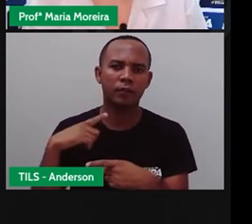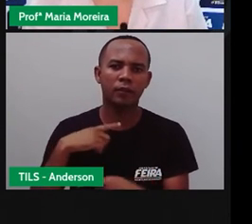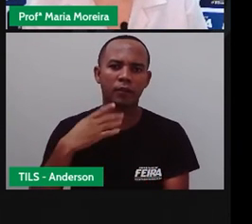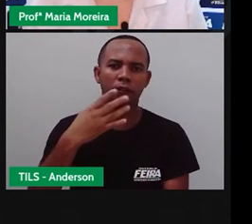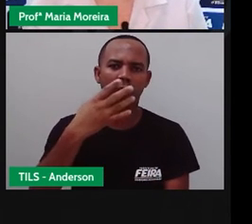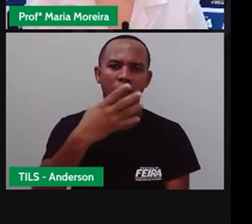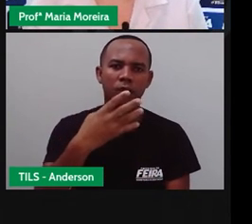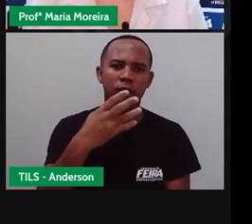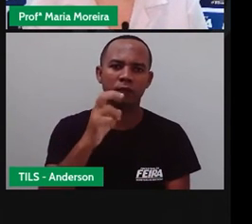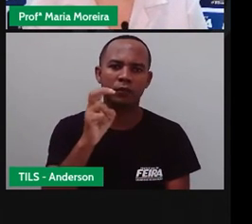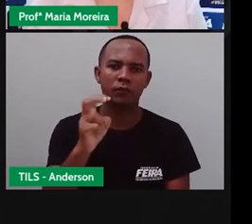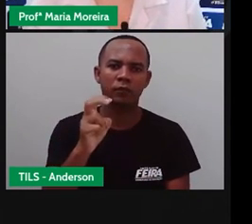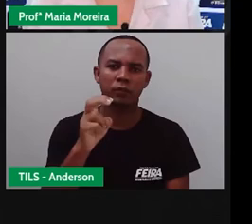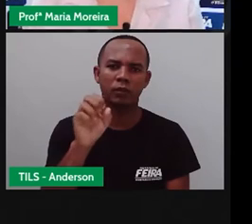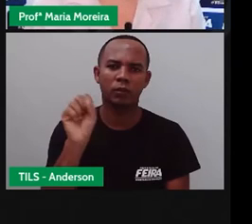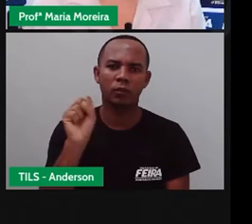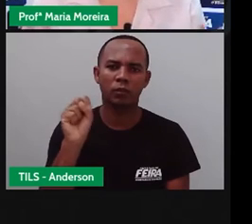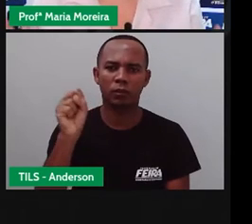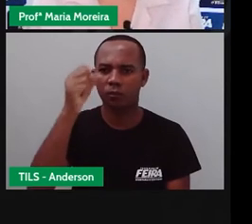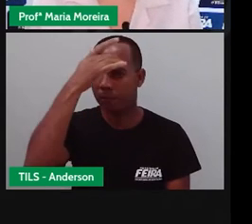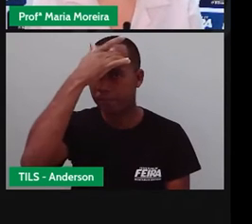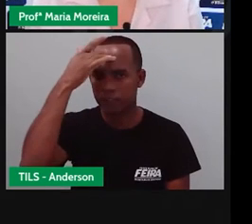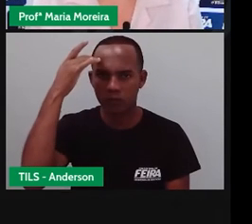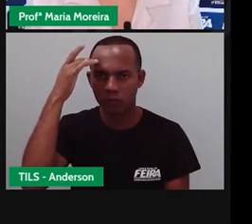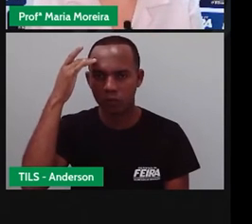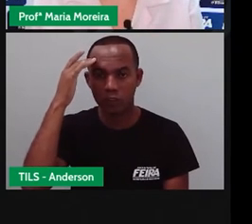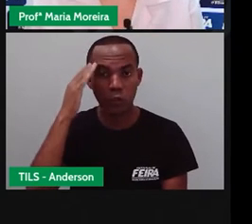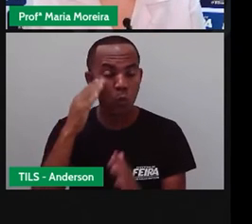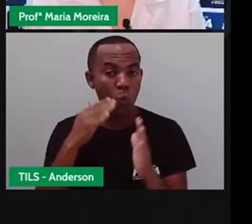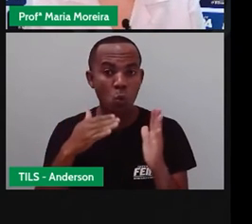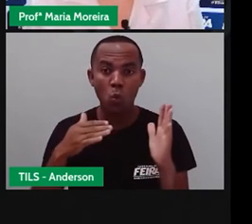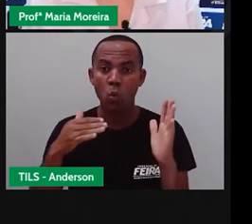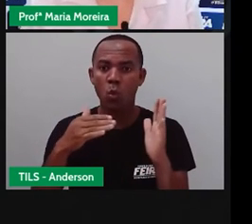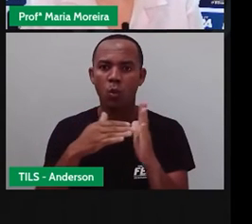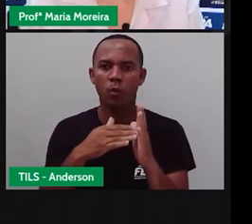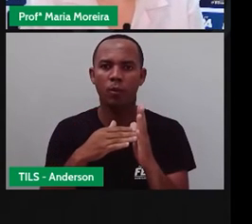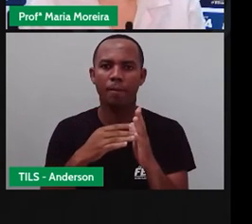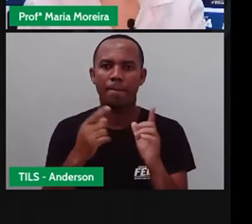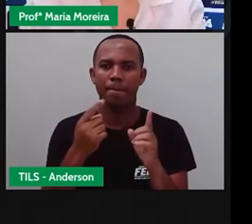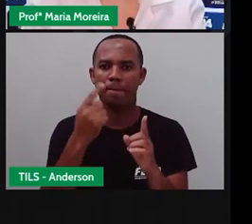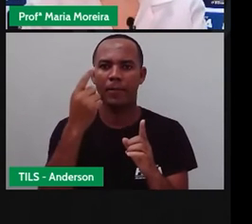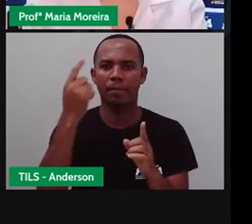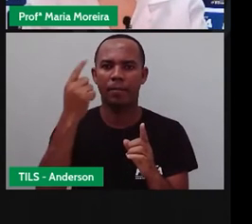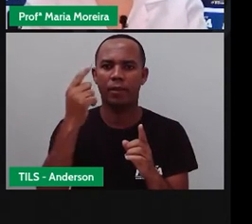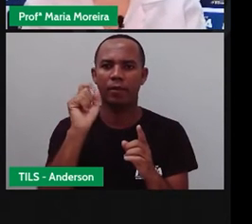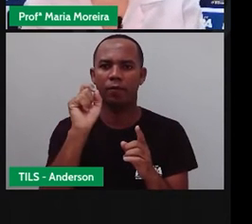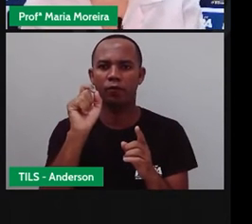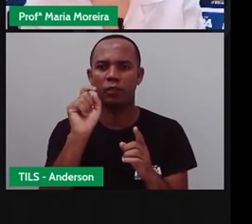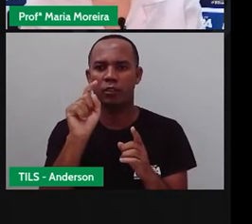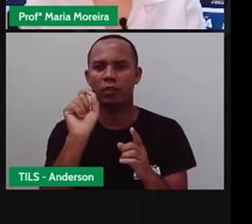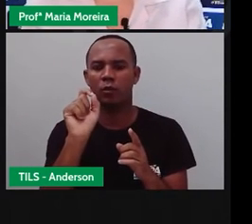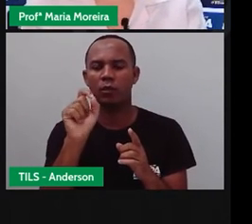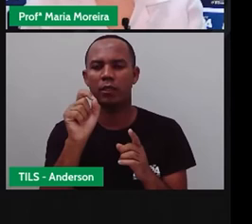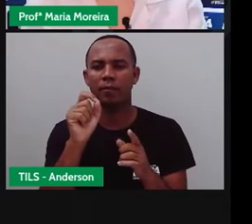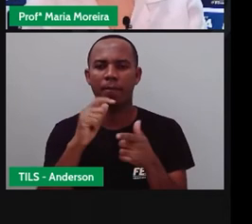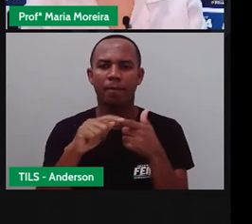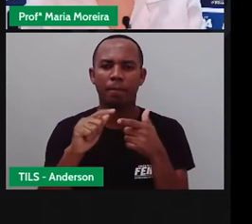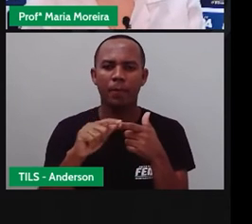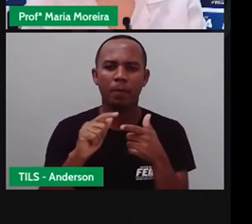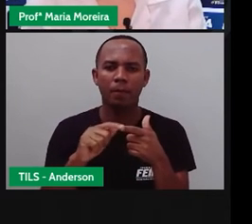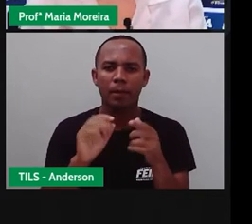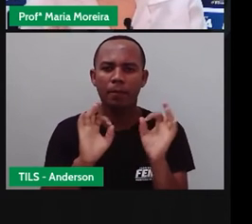458 eu pessoas certo é capacidade de total de primeiro é o seguinte para você resolver uma situação-problema